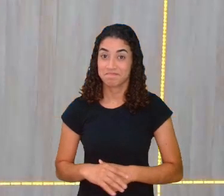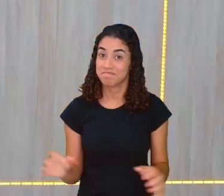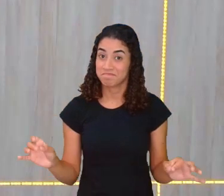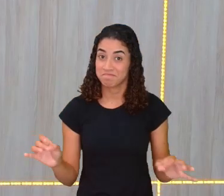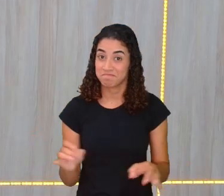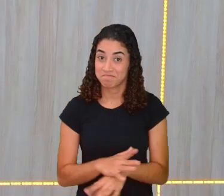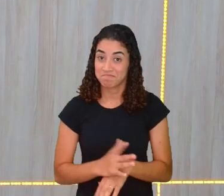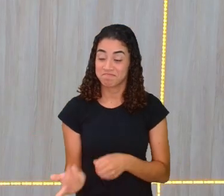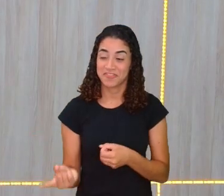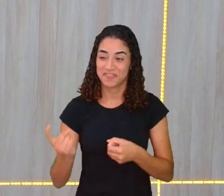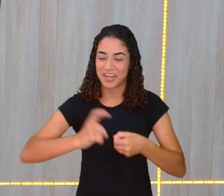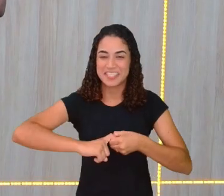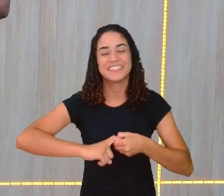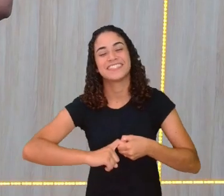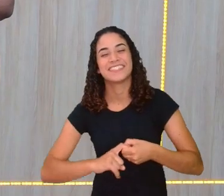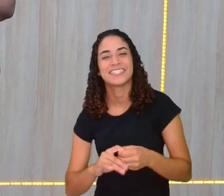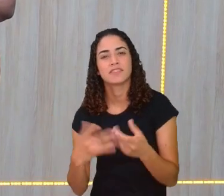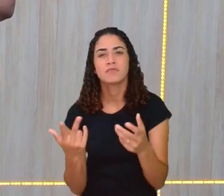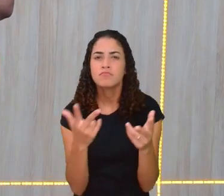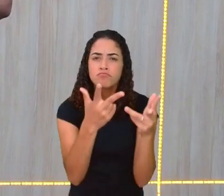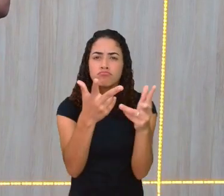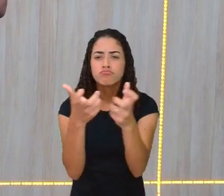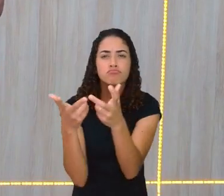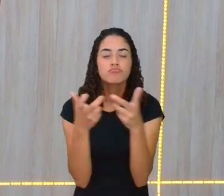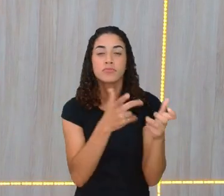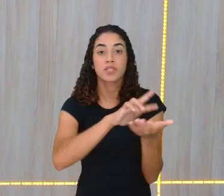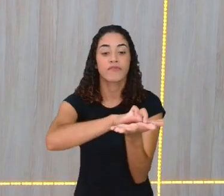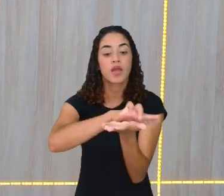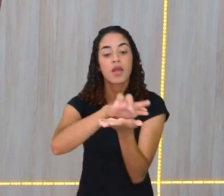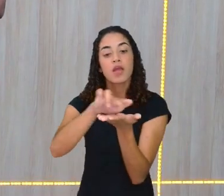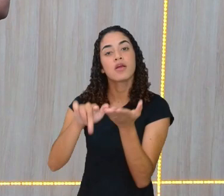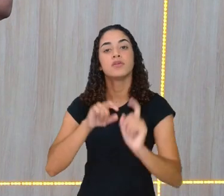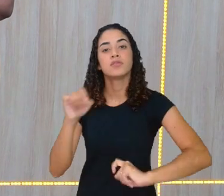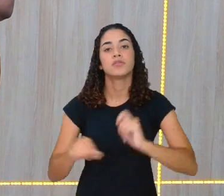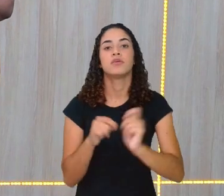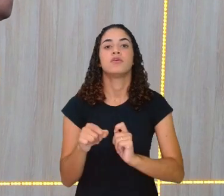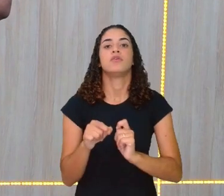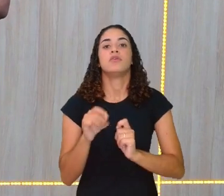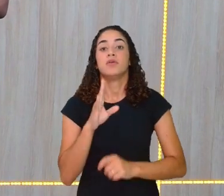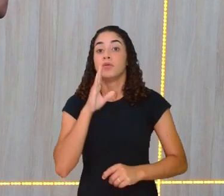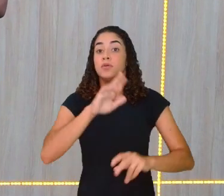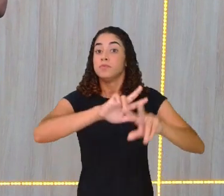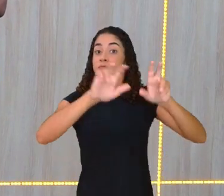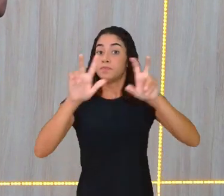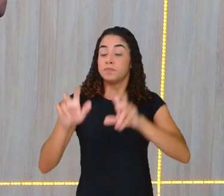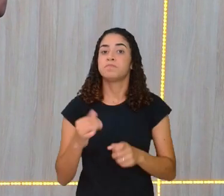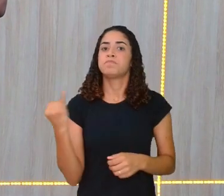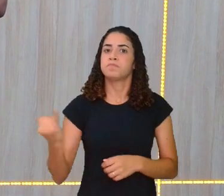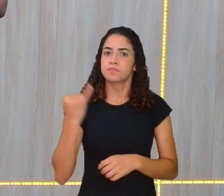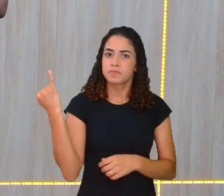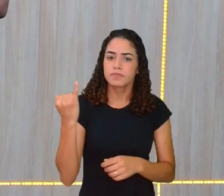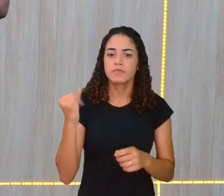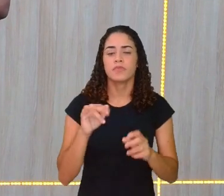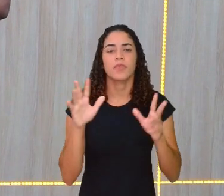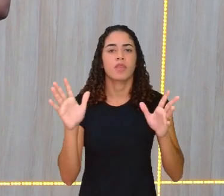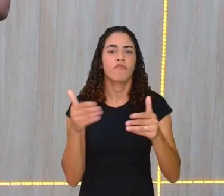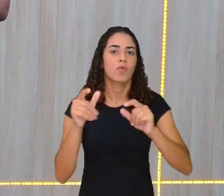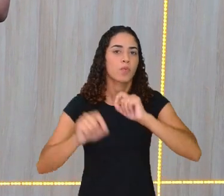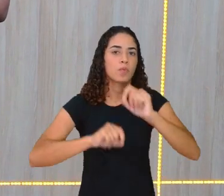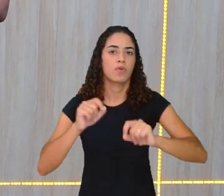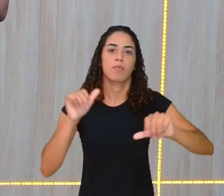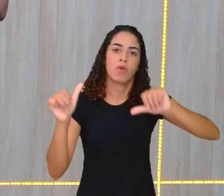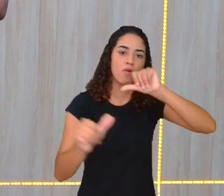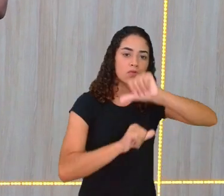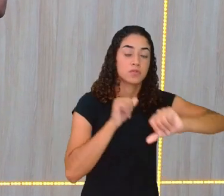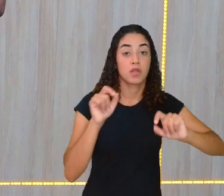Acabou? Voltei. Então, a gente pode ver vários pontos importantes com relação à mudança do que a gente tem